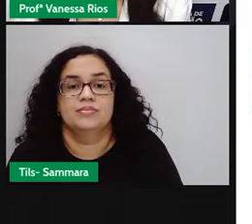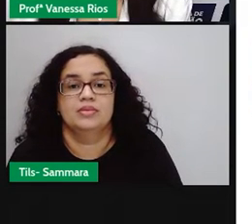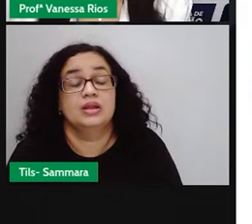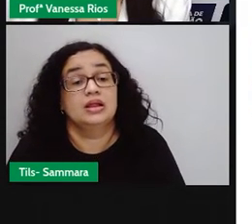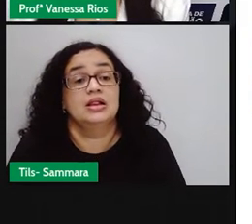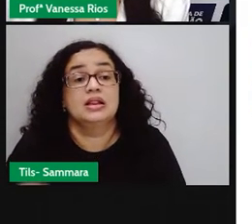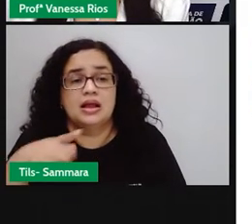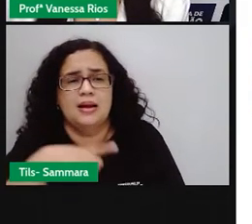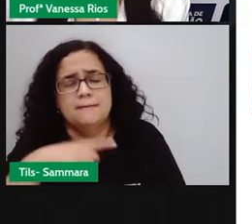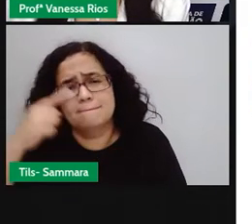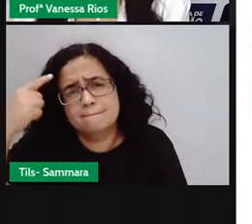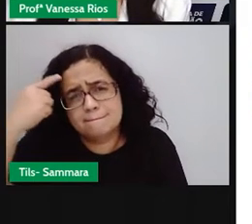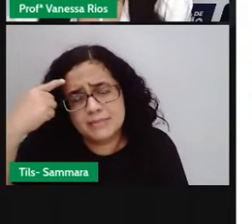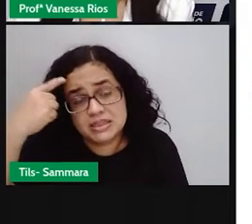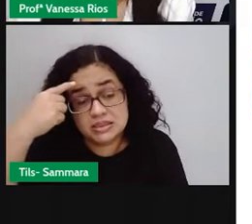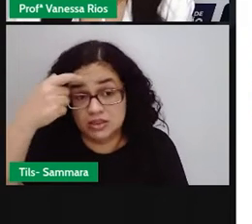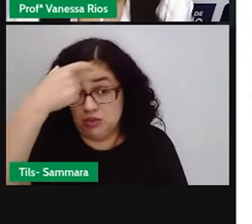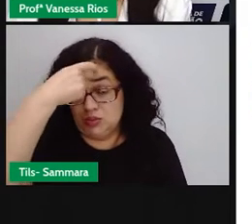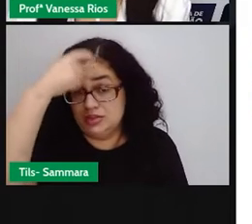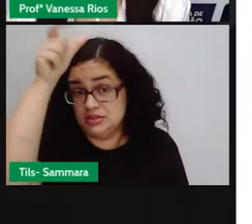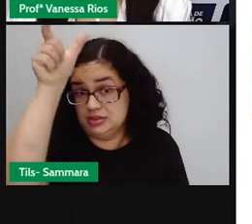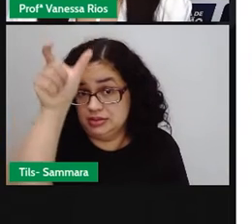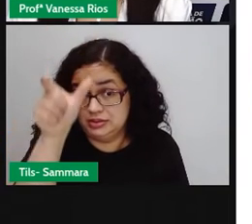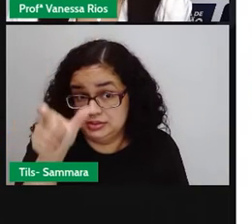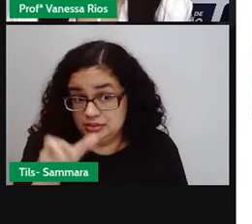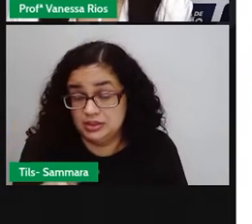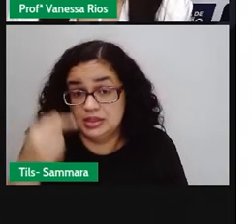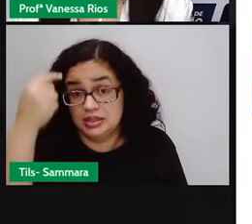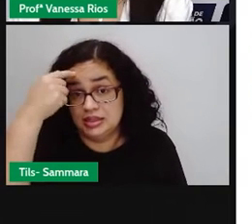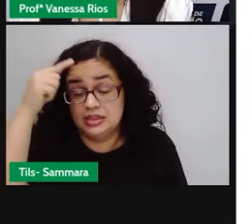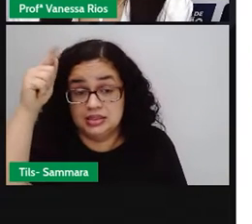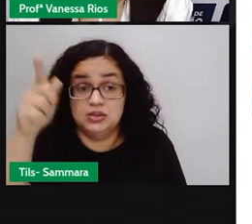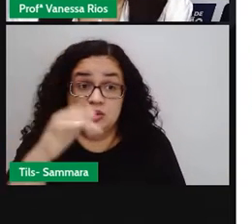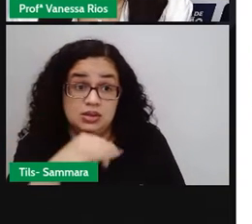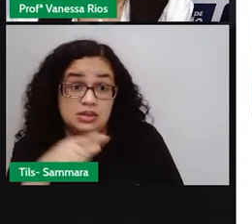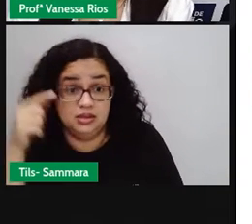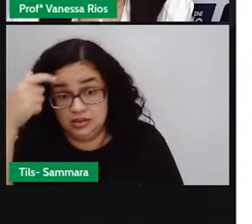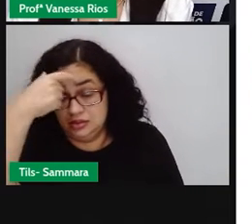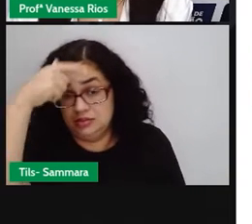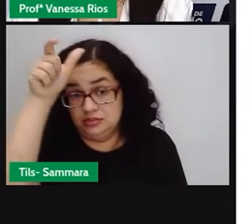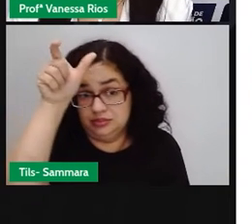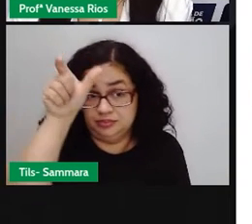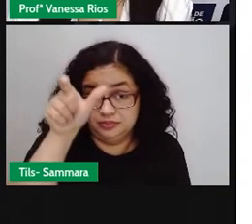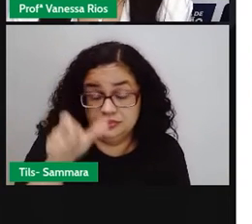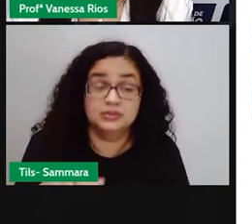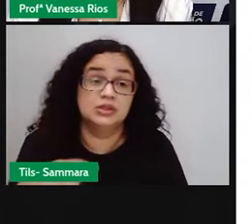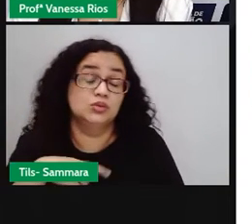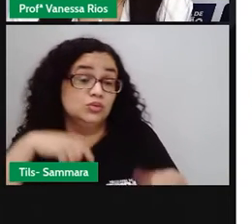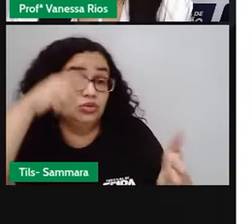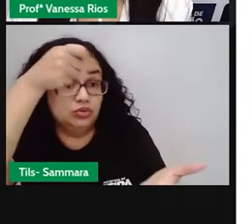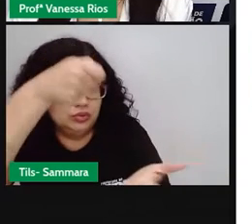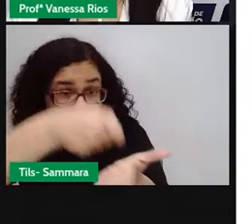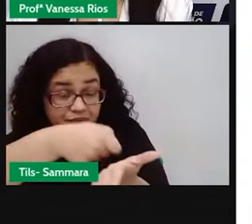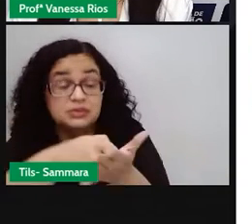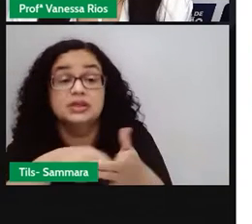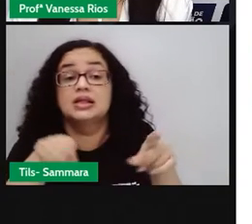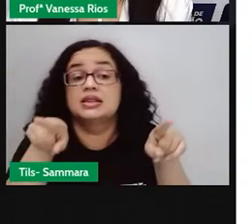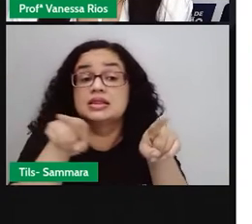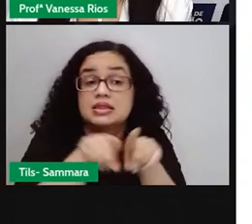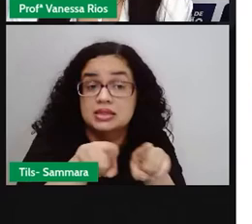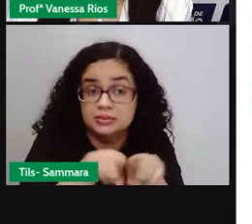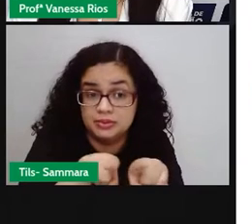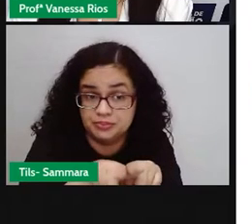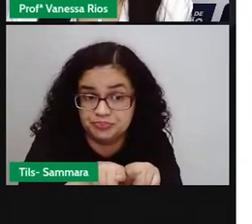E aí, pensando em cidadania, pensando aí nesse exercício, né, dos deveres e também